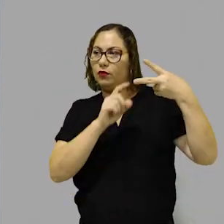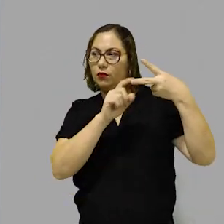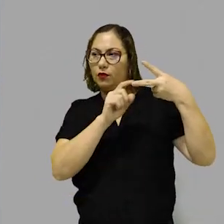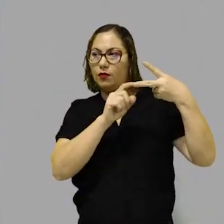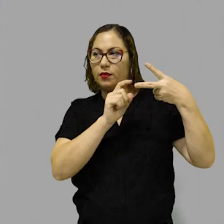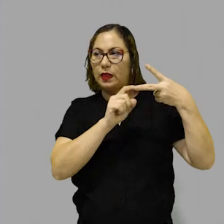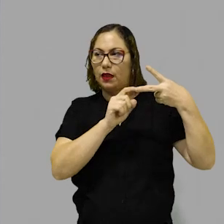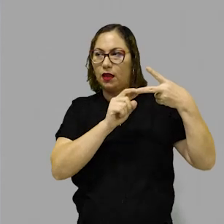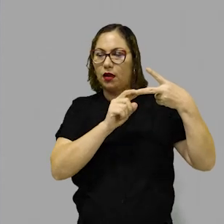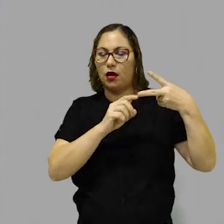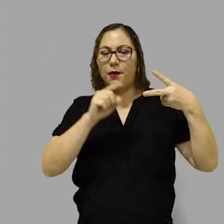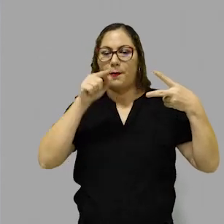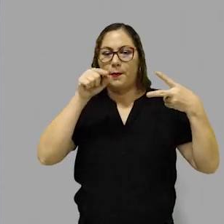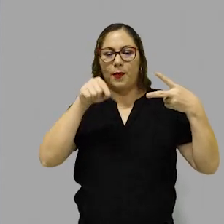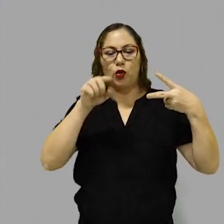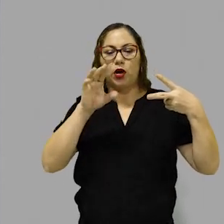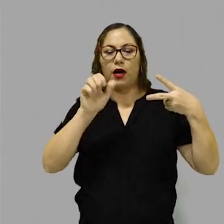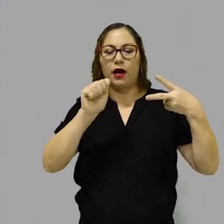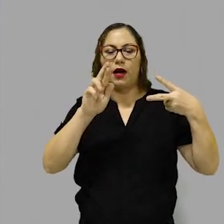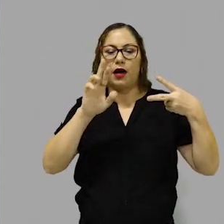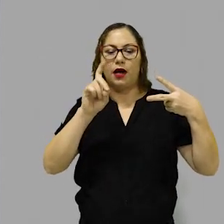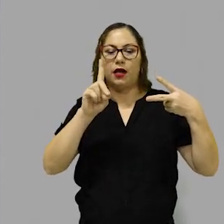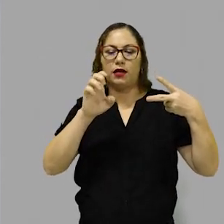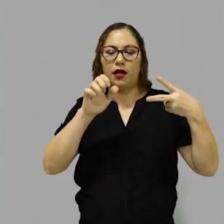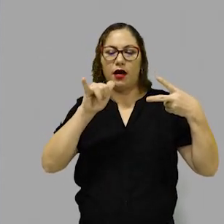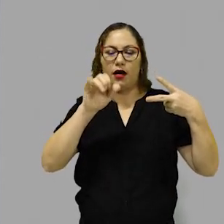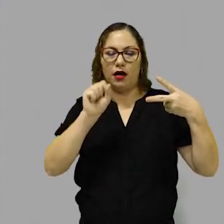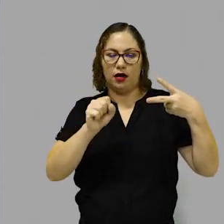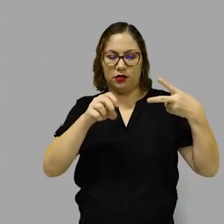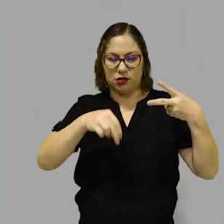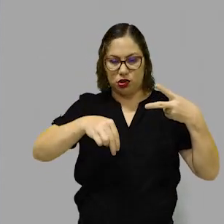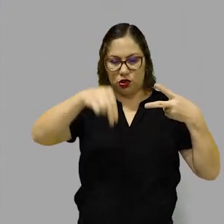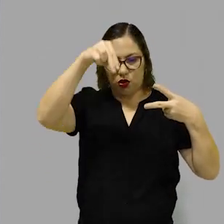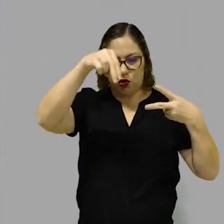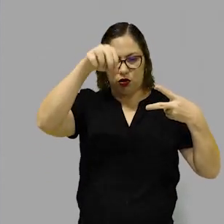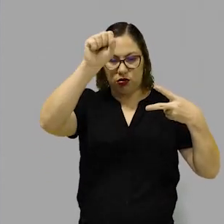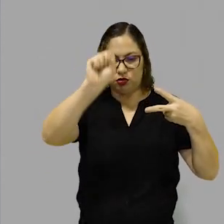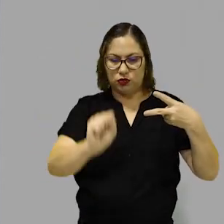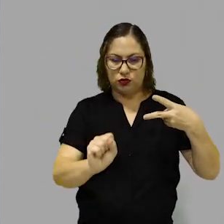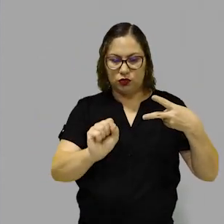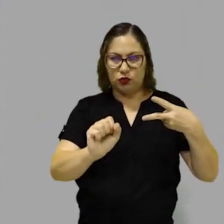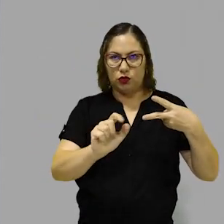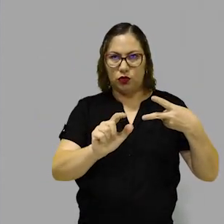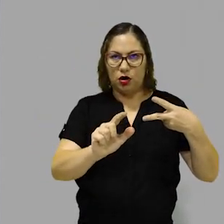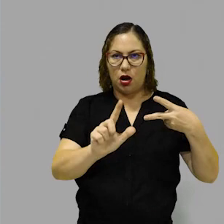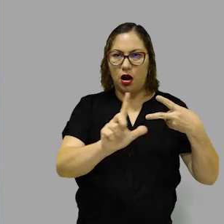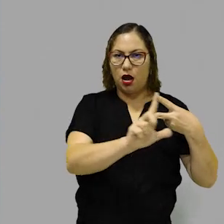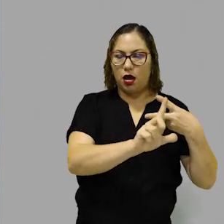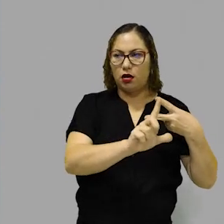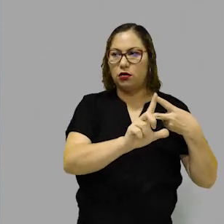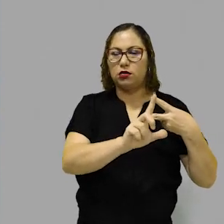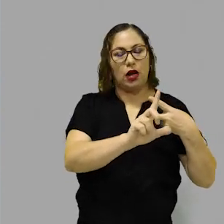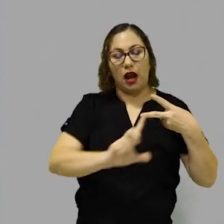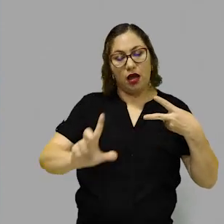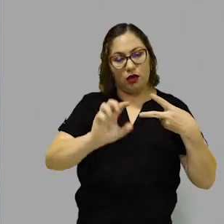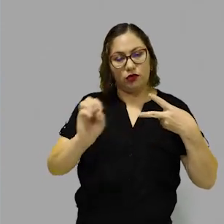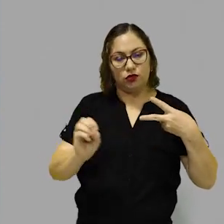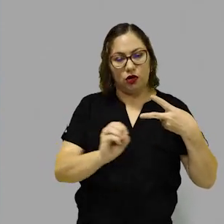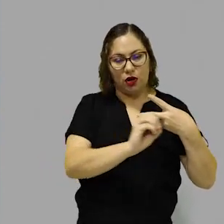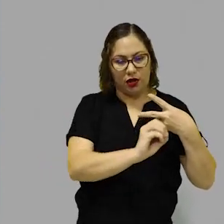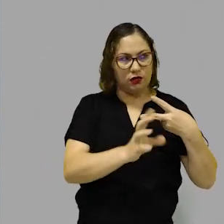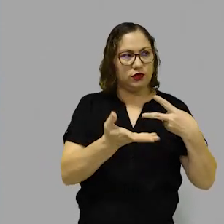Segundo, os pontos cardeais são norte, sul, leste e oeste. Esses são